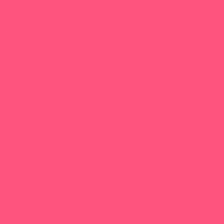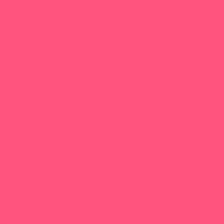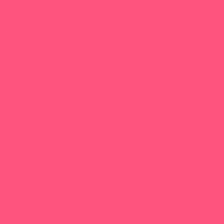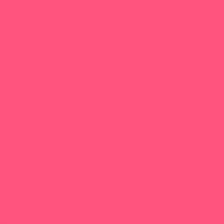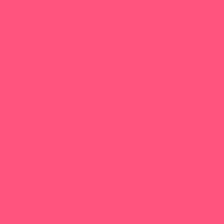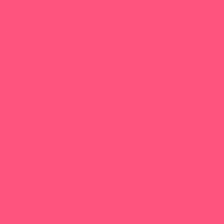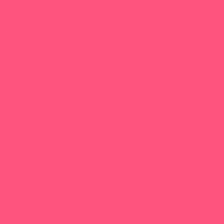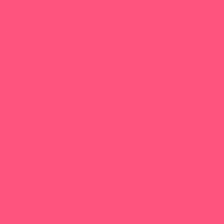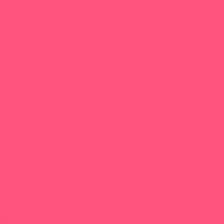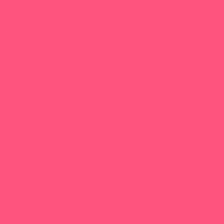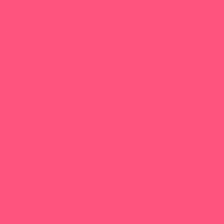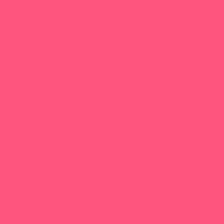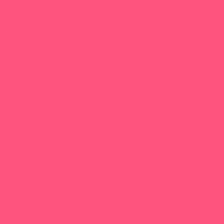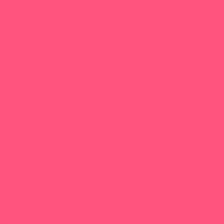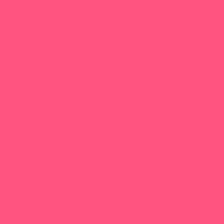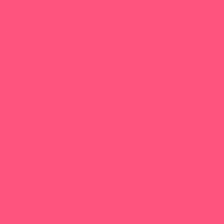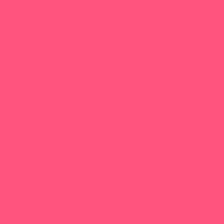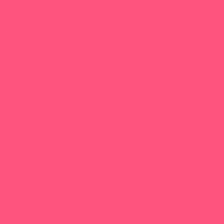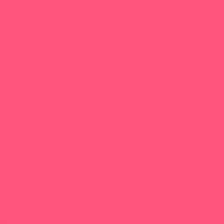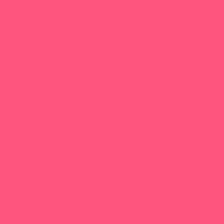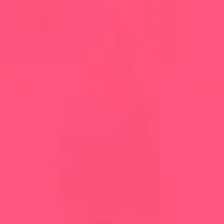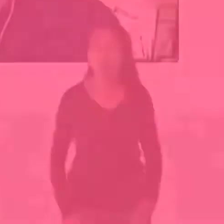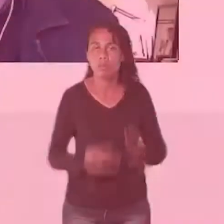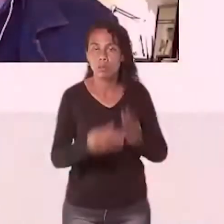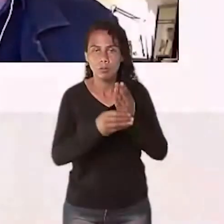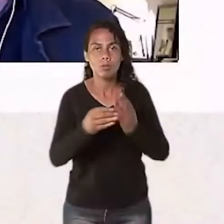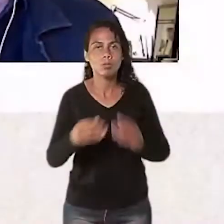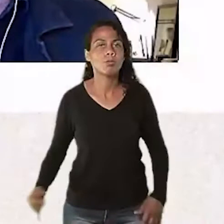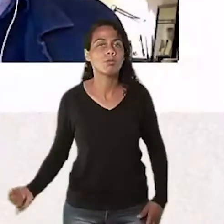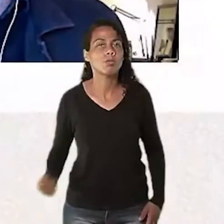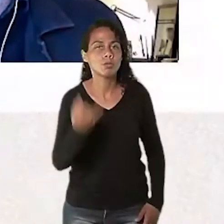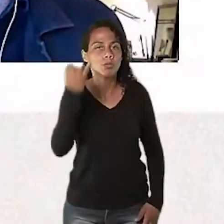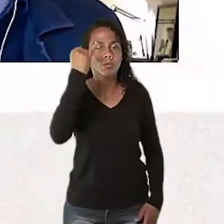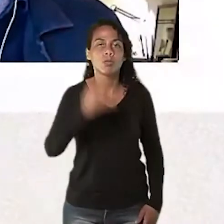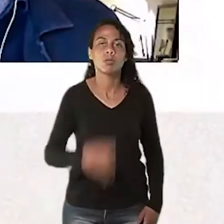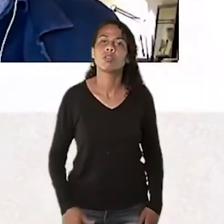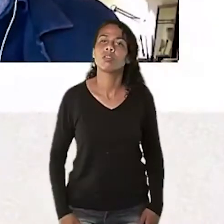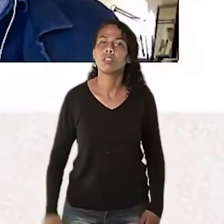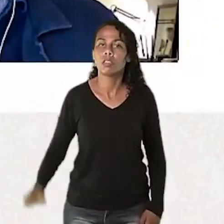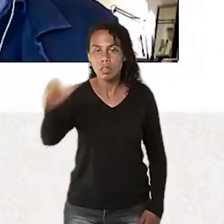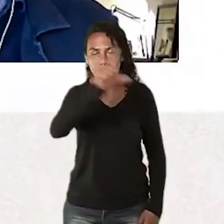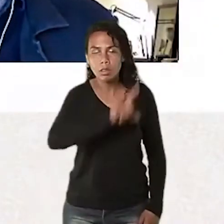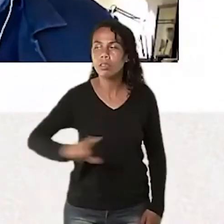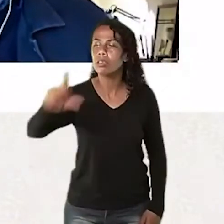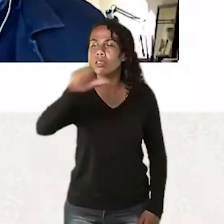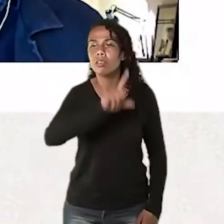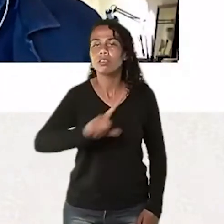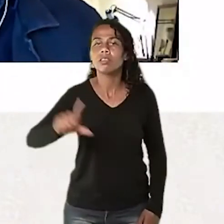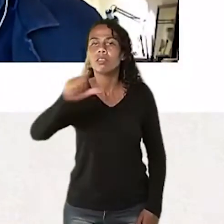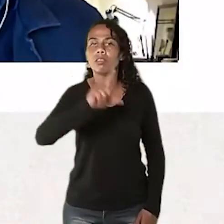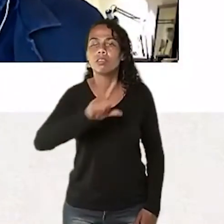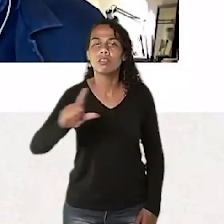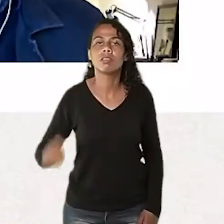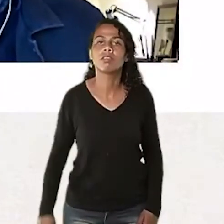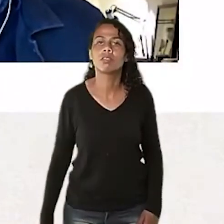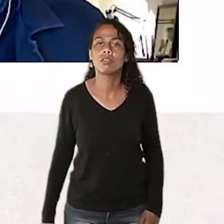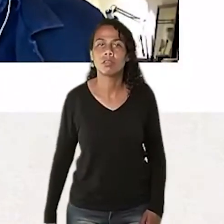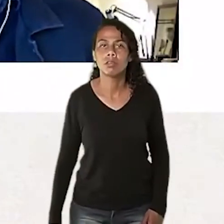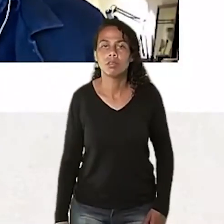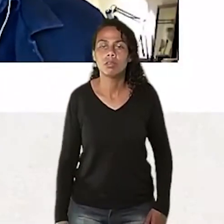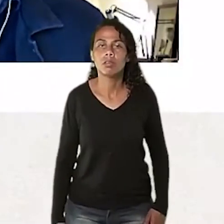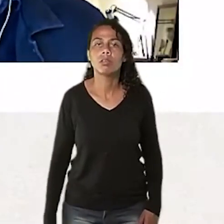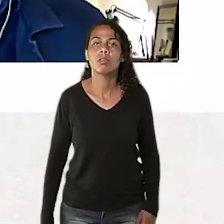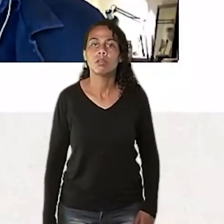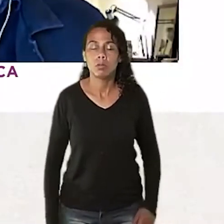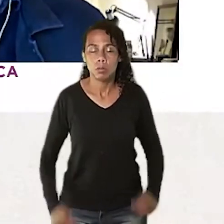Sensacional. Linda, linda. Bem, é um livro de crônicas, Qualquer Lugar, Menos Agora, né?